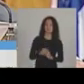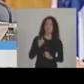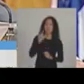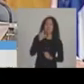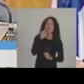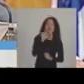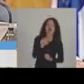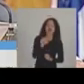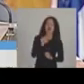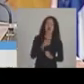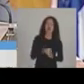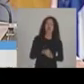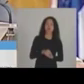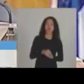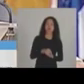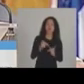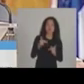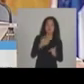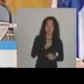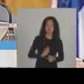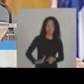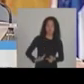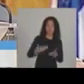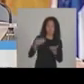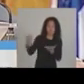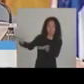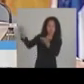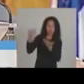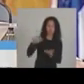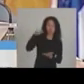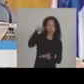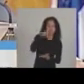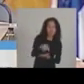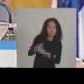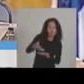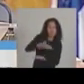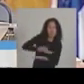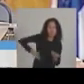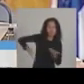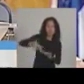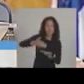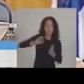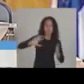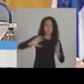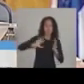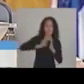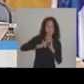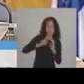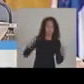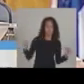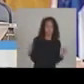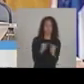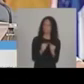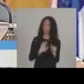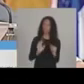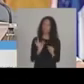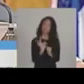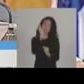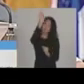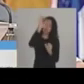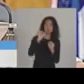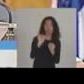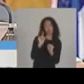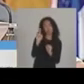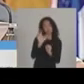que a convida para tratar de um assunto sério ela não tem uma tendência partidária também tendo o futuro se eu fosse a